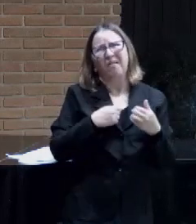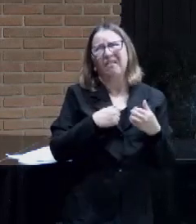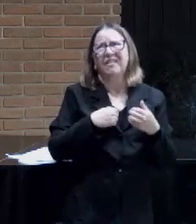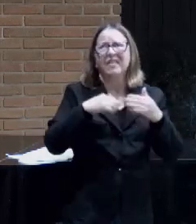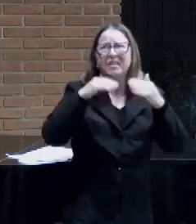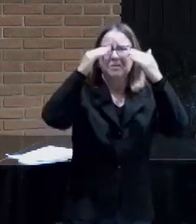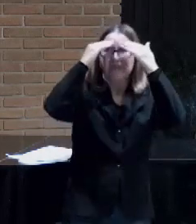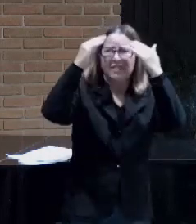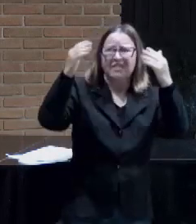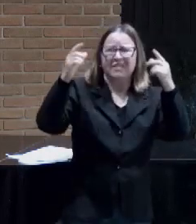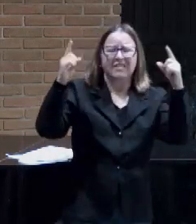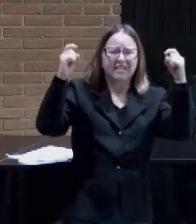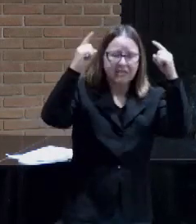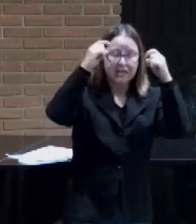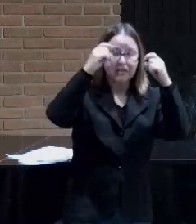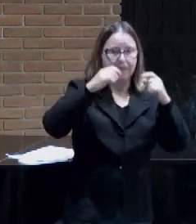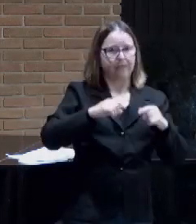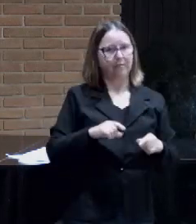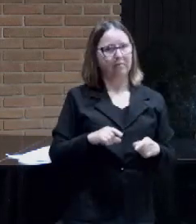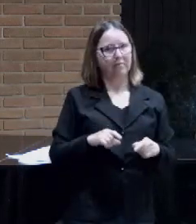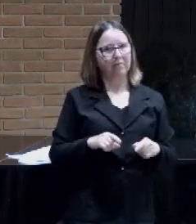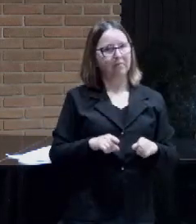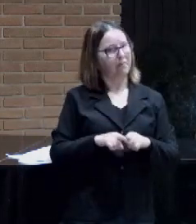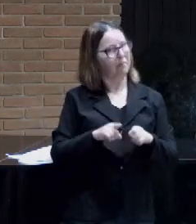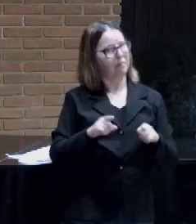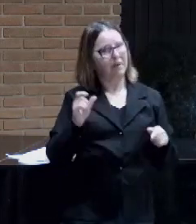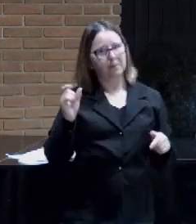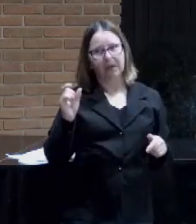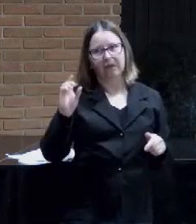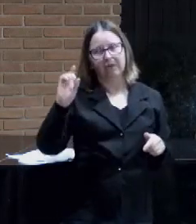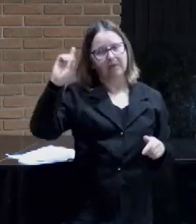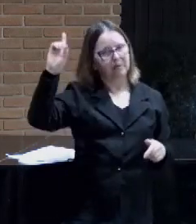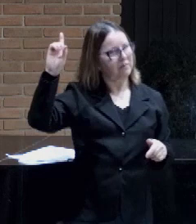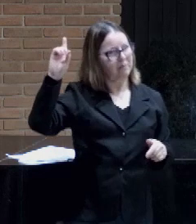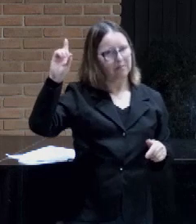difícil. Meus irmãos, a palavra de Deus não é penosa, de guardar e